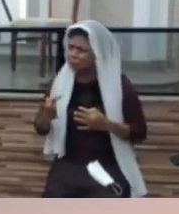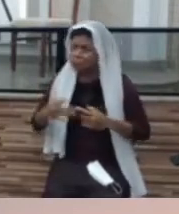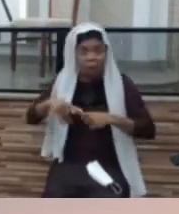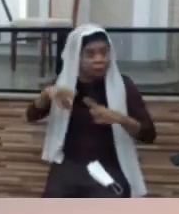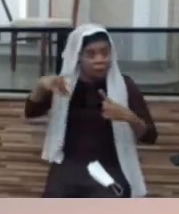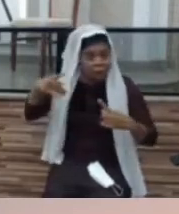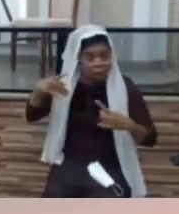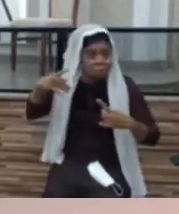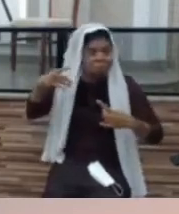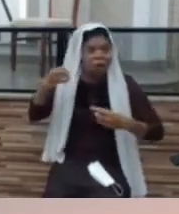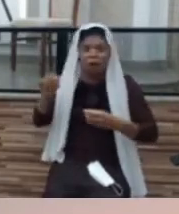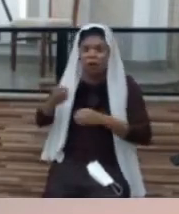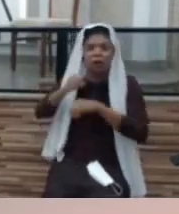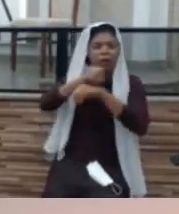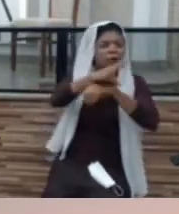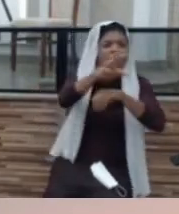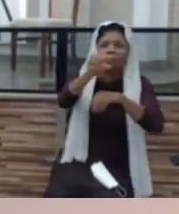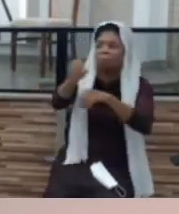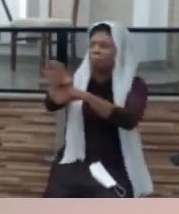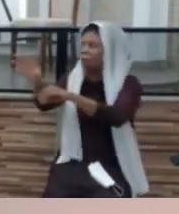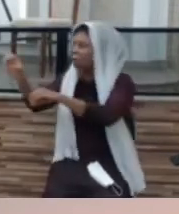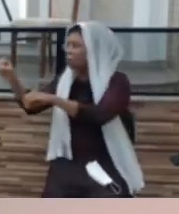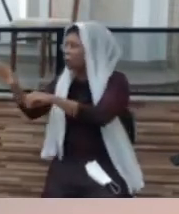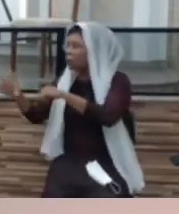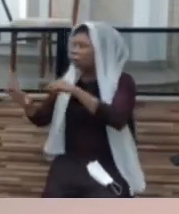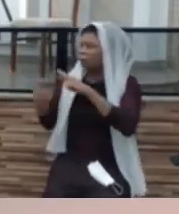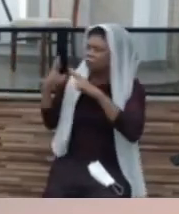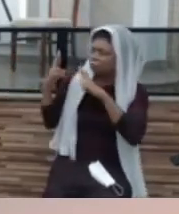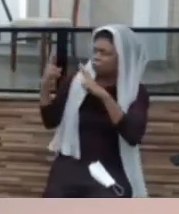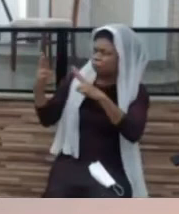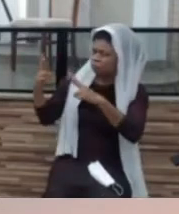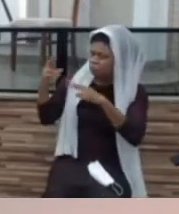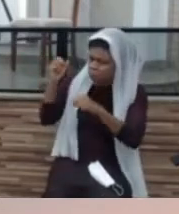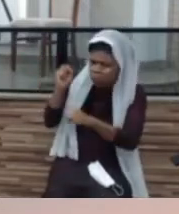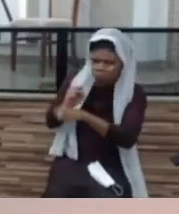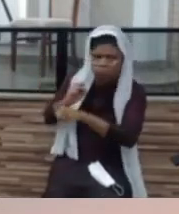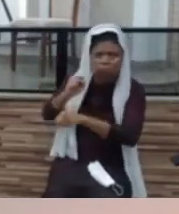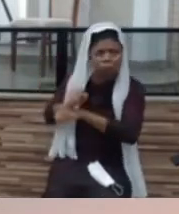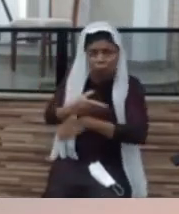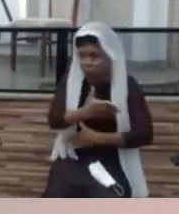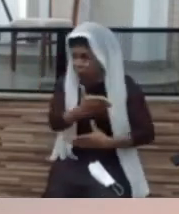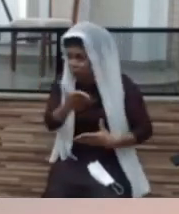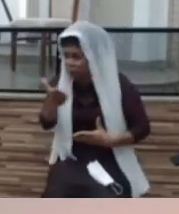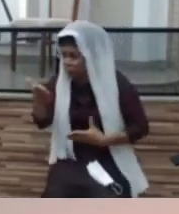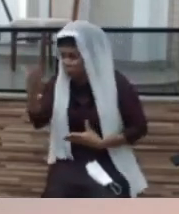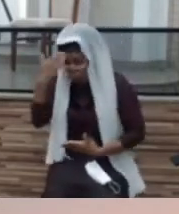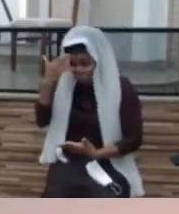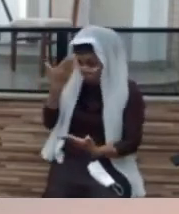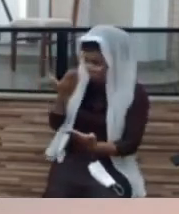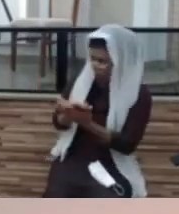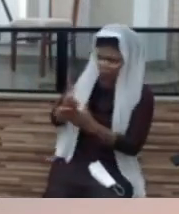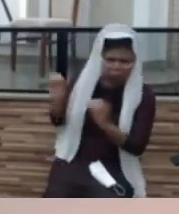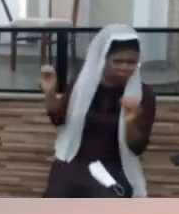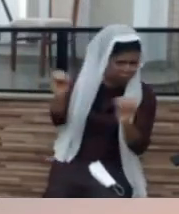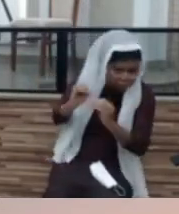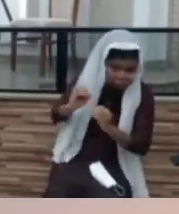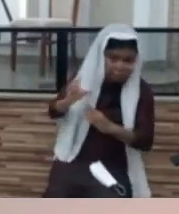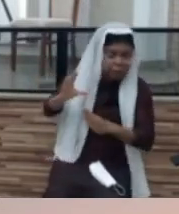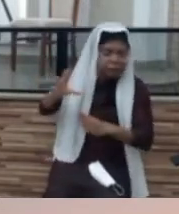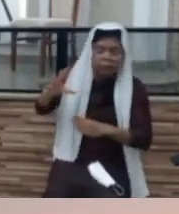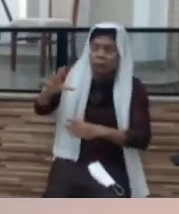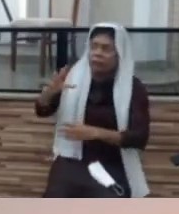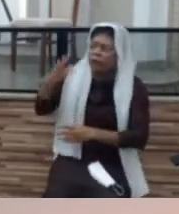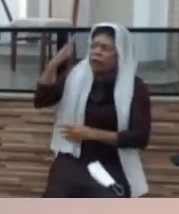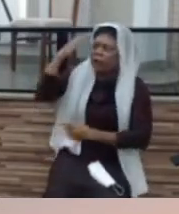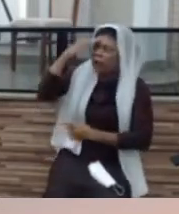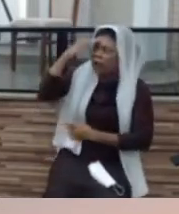dessa igreja que está aqui. Você entrou aqui hoje desanimado, incrédulo, já não acredita mais que as coisas vão acontecer, a